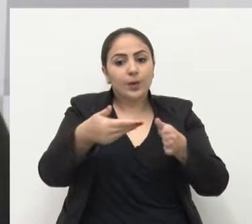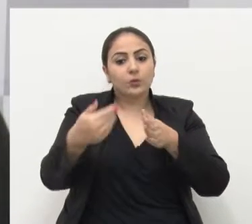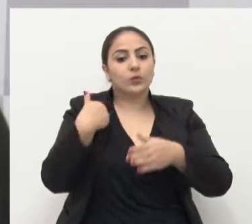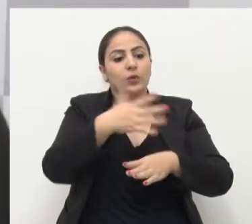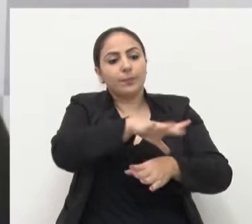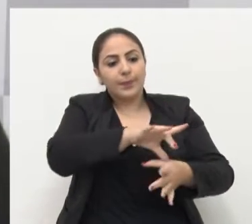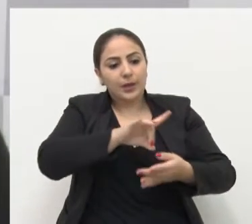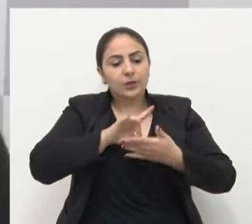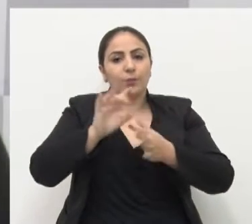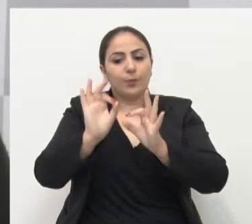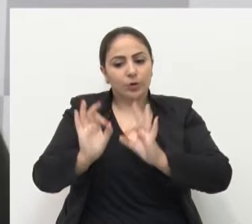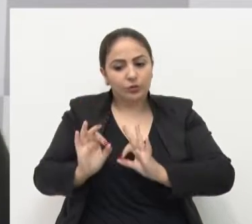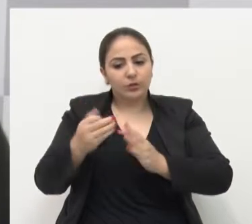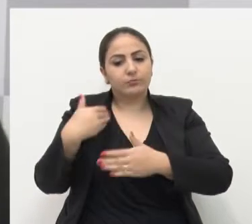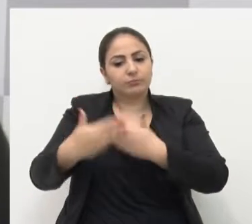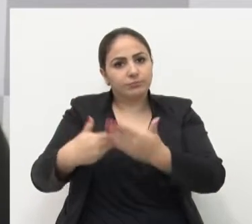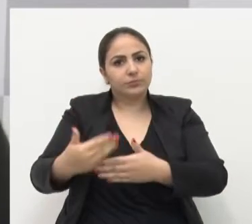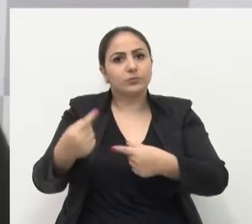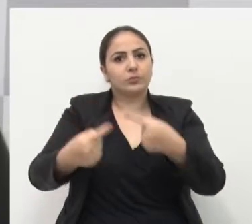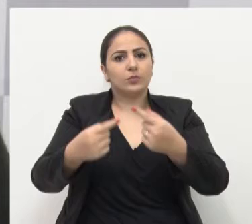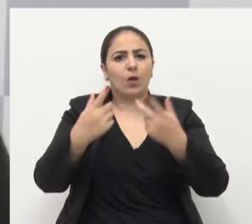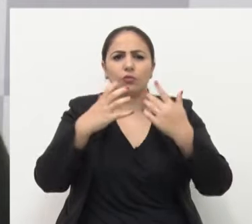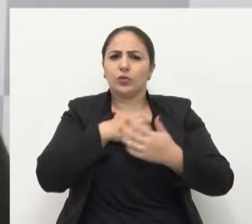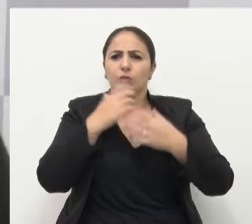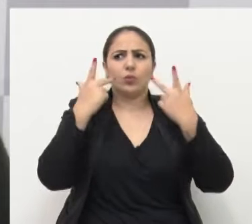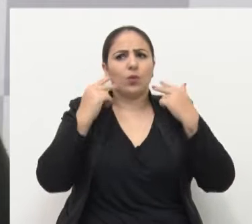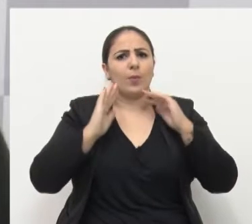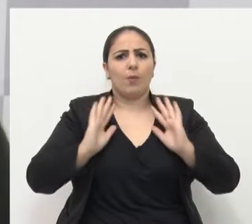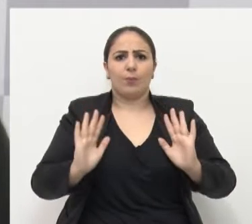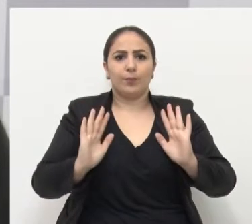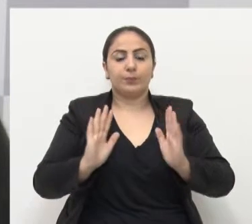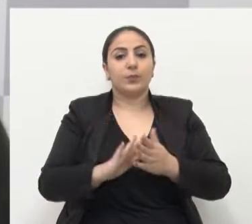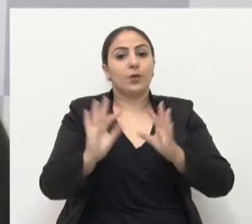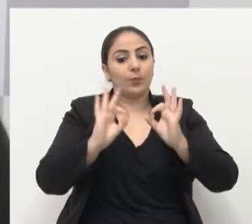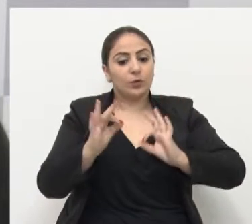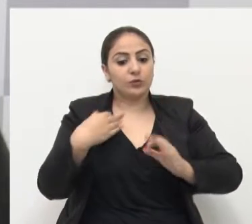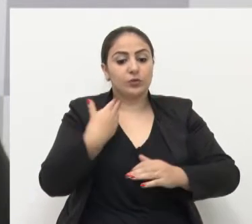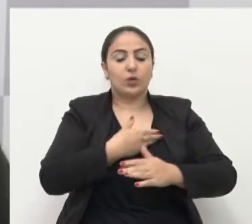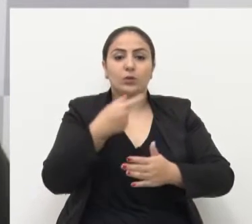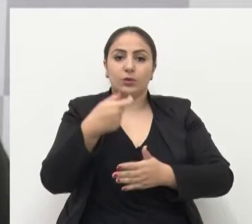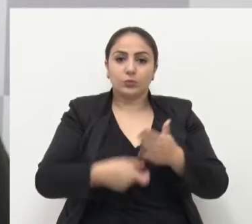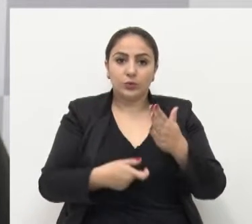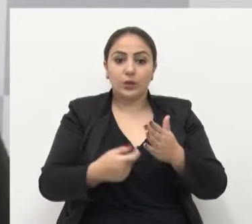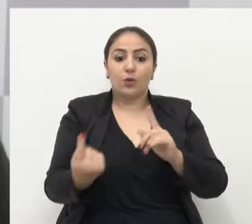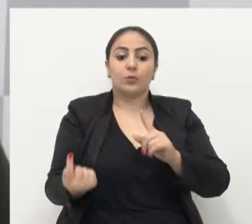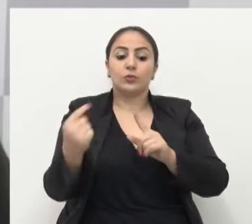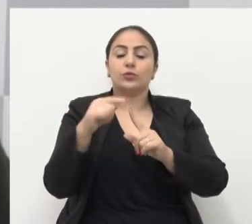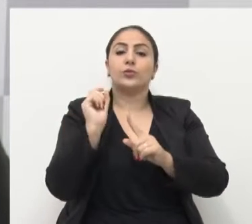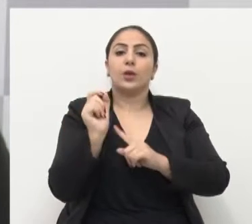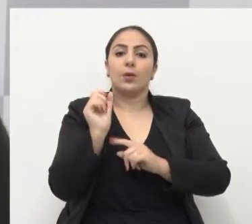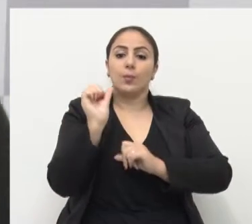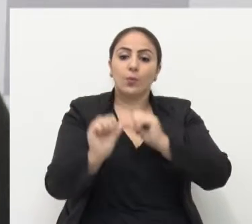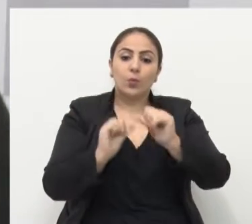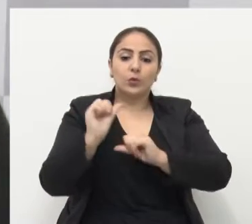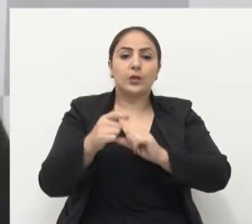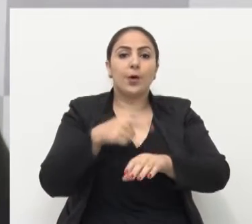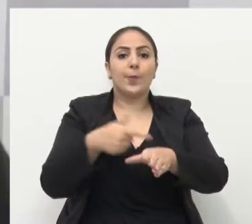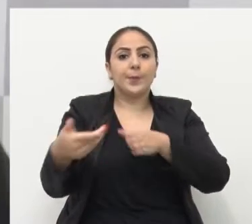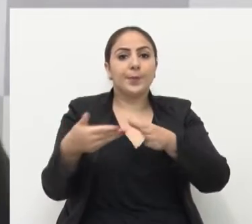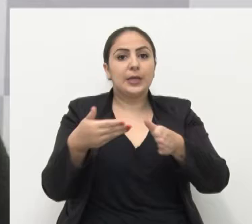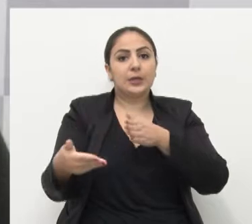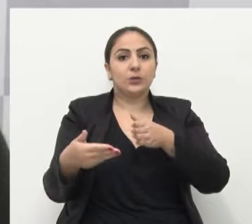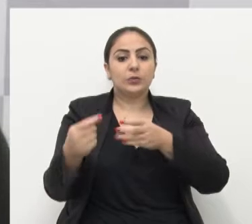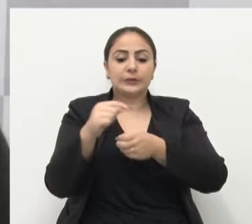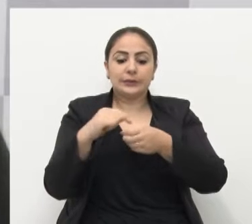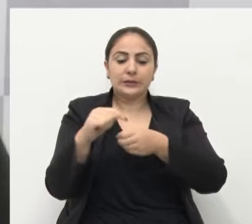nós aqui vamos um projeto e agora está andando de forma normal né é um projeto de nossa autoria que visa a alteração do